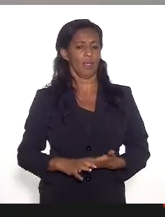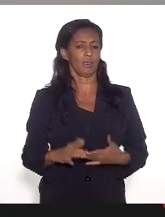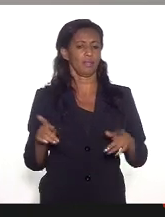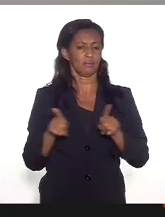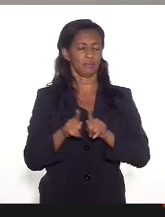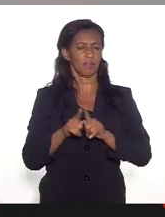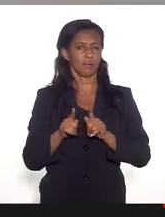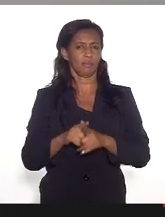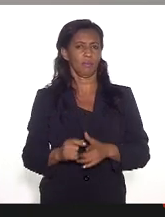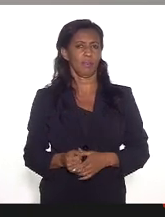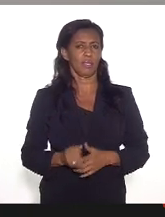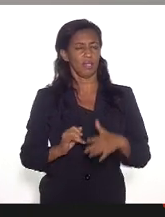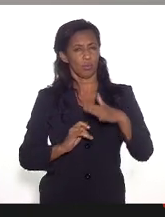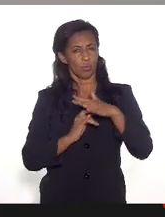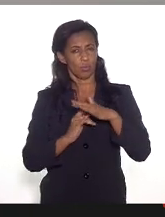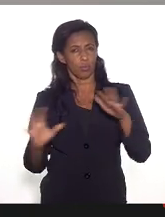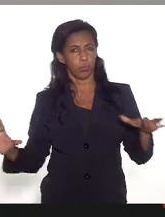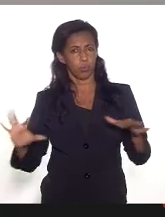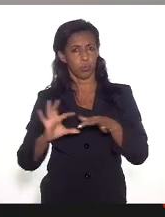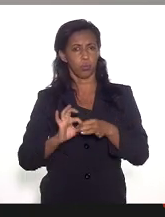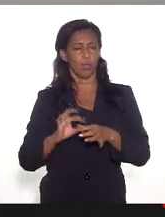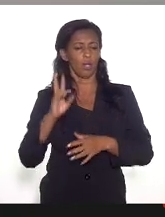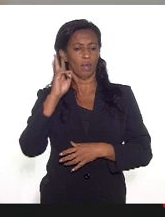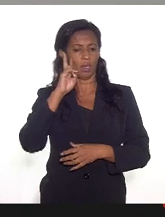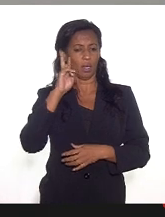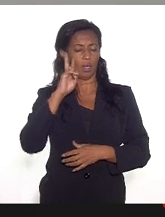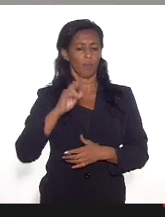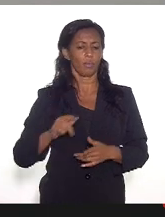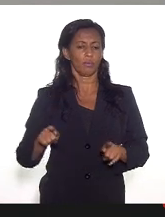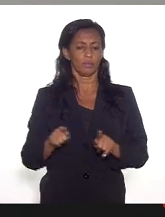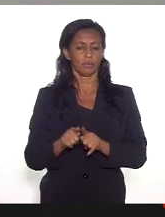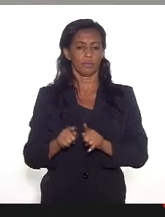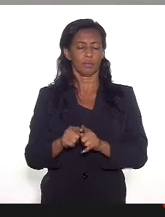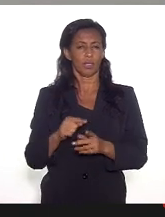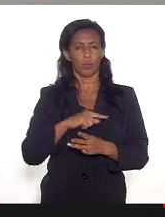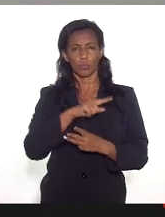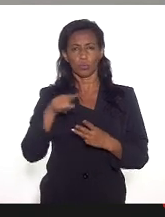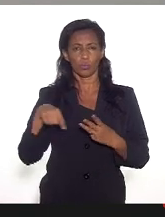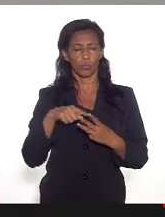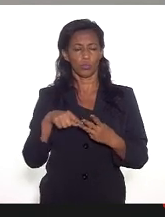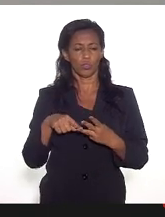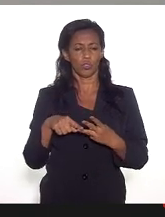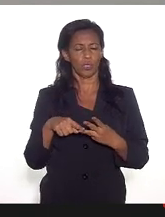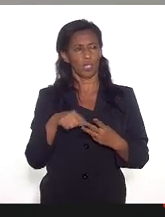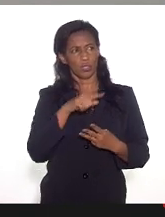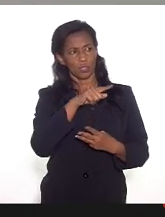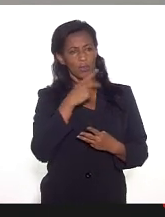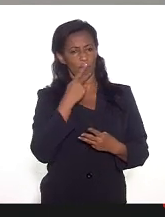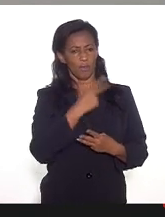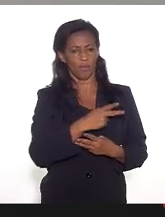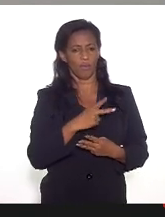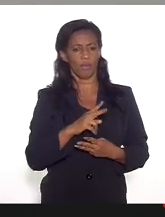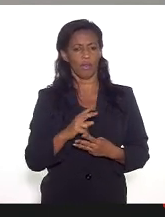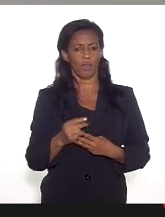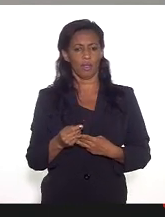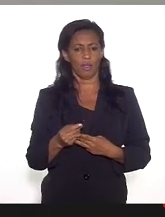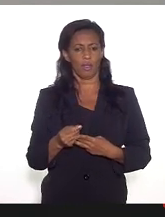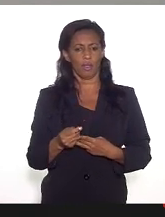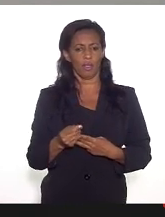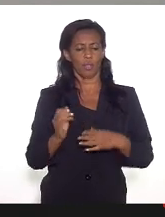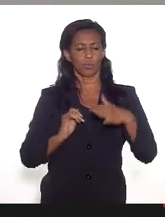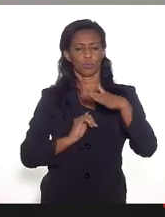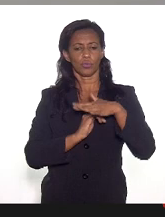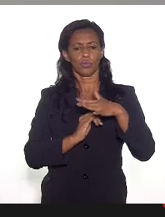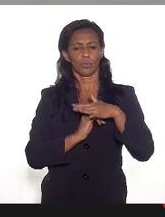seria uma interface institucional. E eu lembro até que um dos três vetores que o Almirante apresentou é o vetor do relacionamento